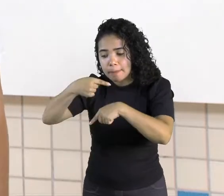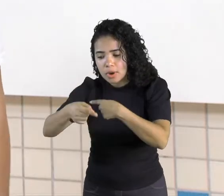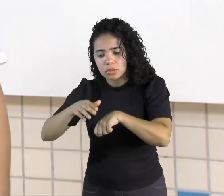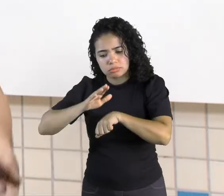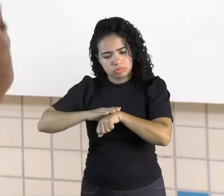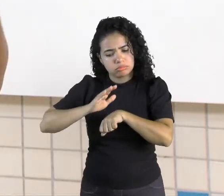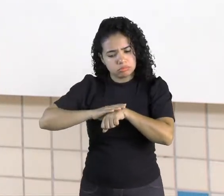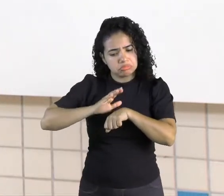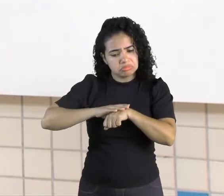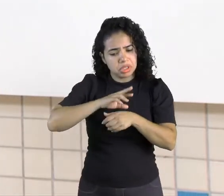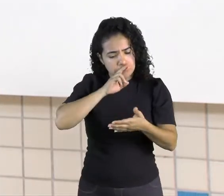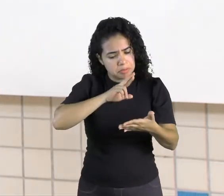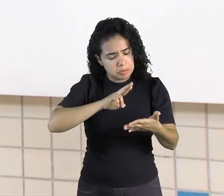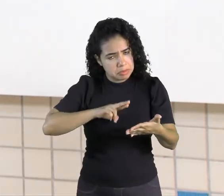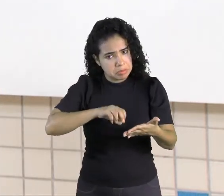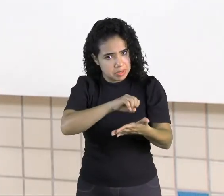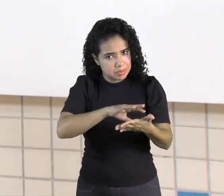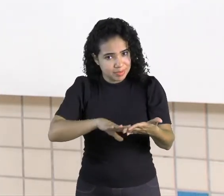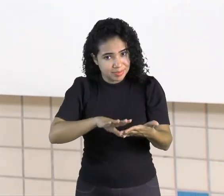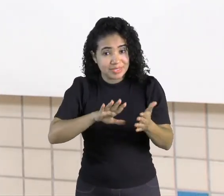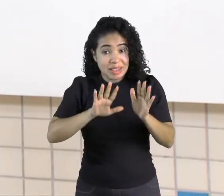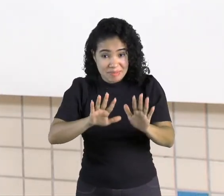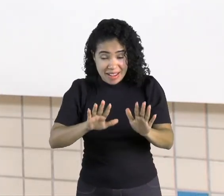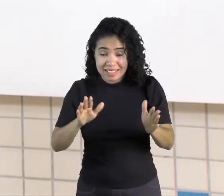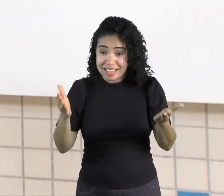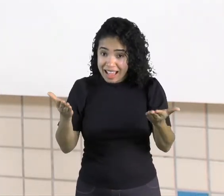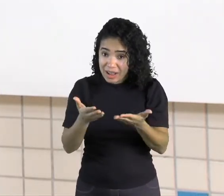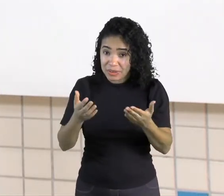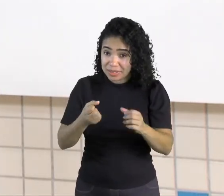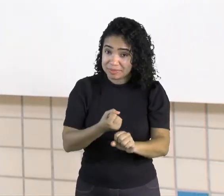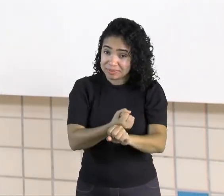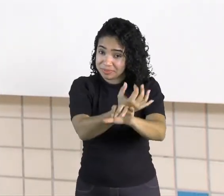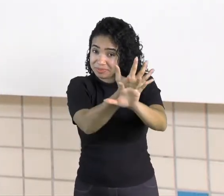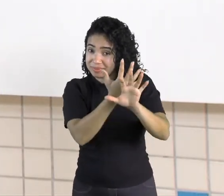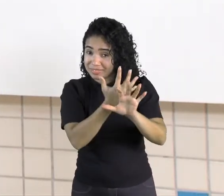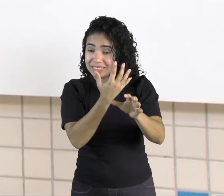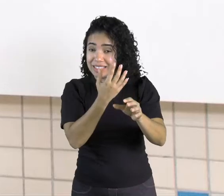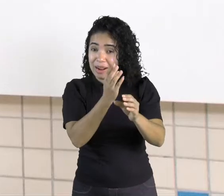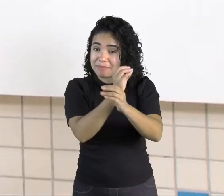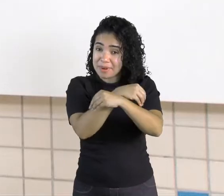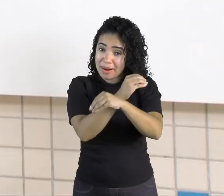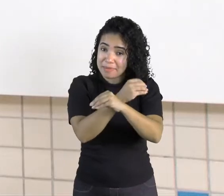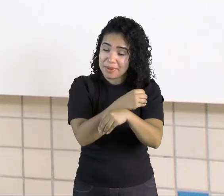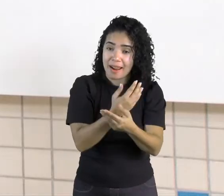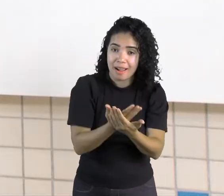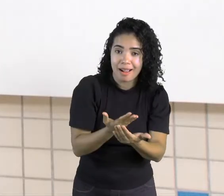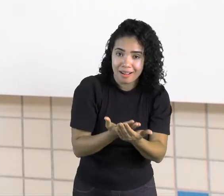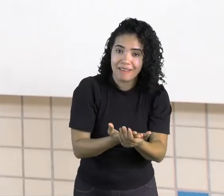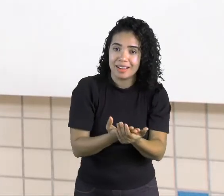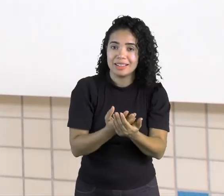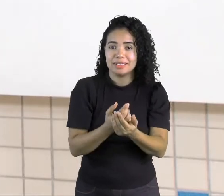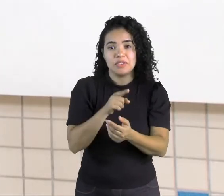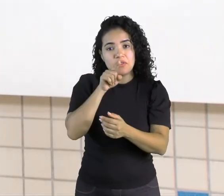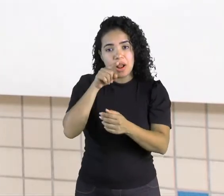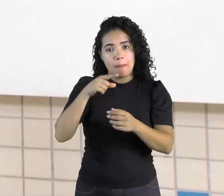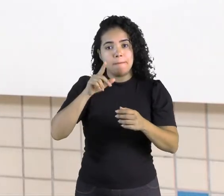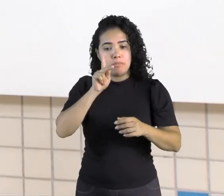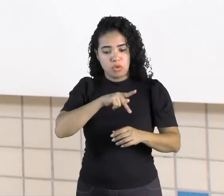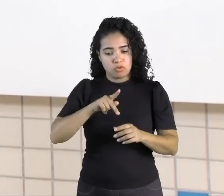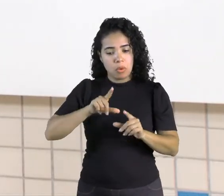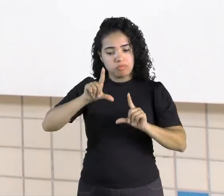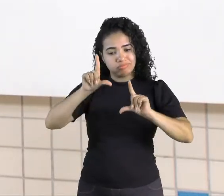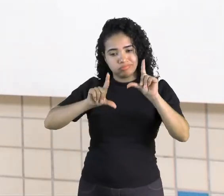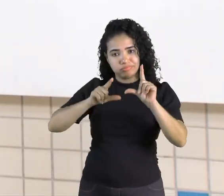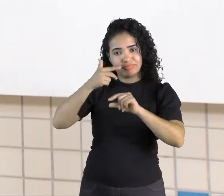tentar responder. É a mesma coisa, só que agora a gente está fazendo à distância, o professor aqui e você aí em